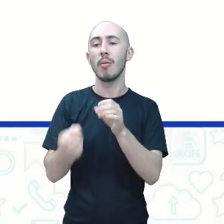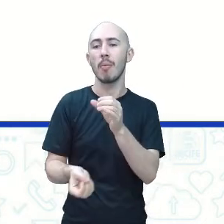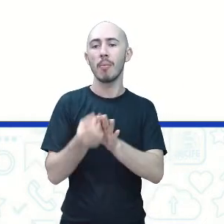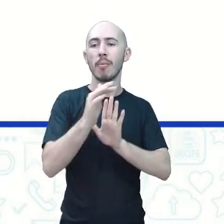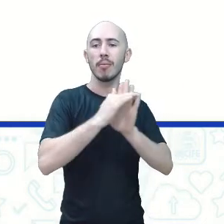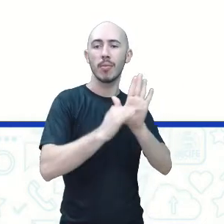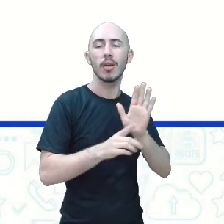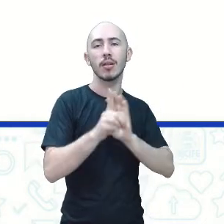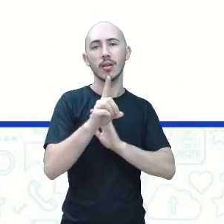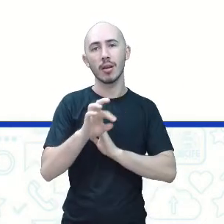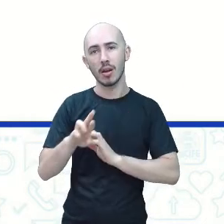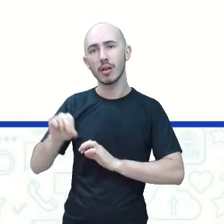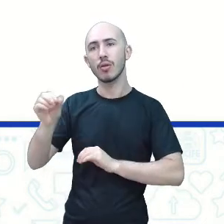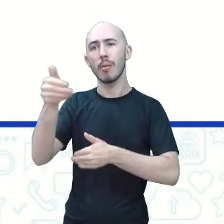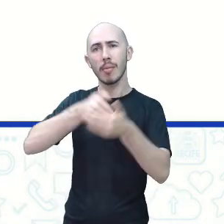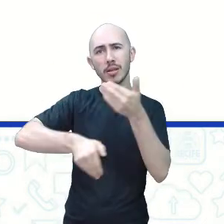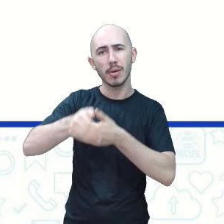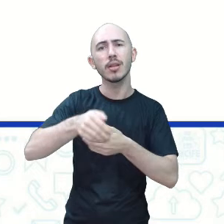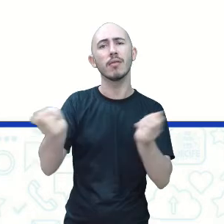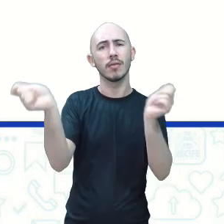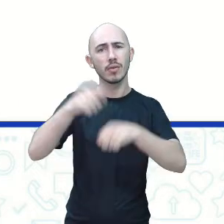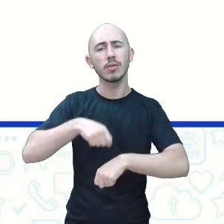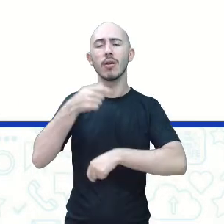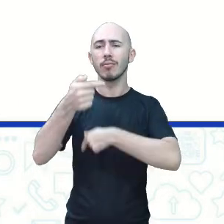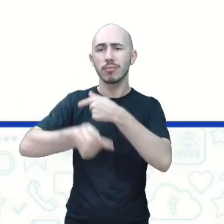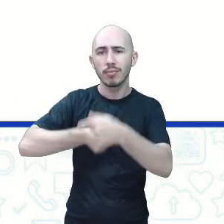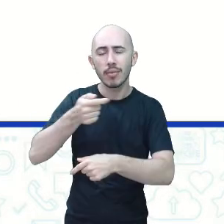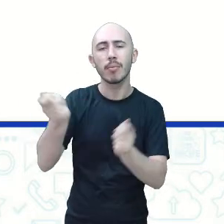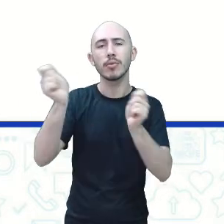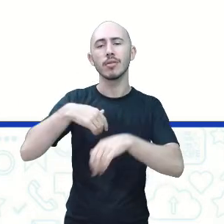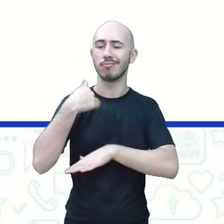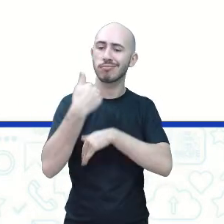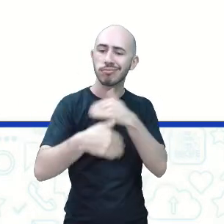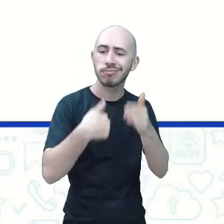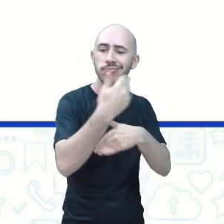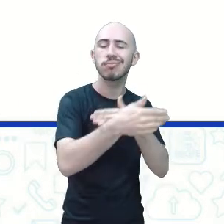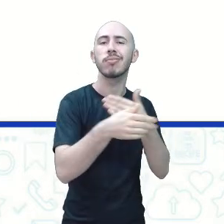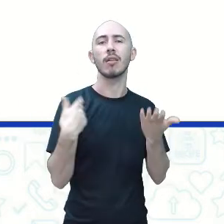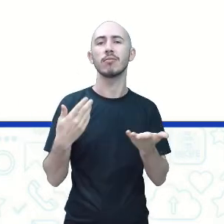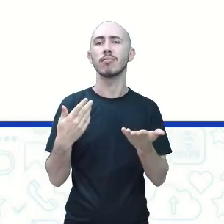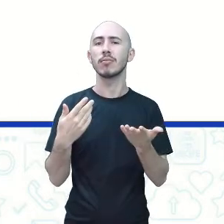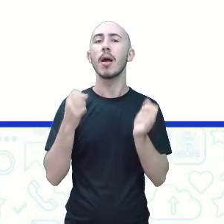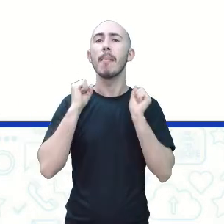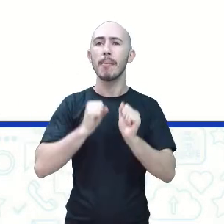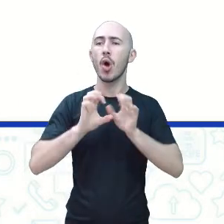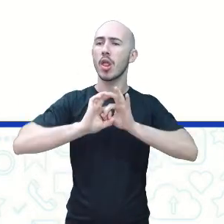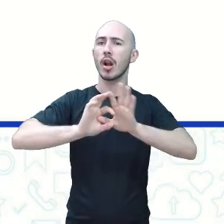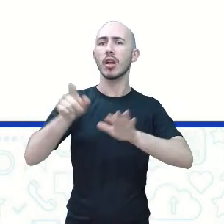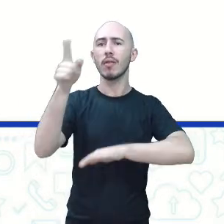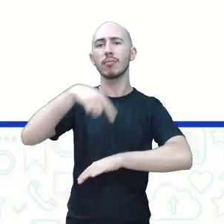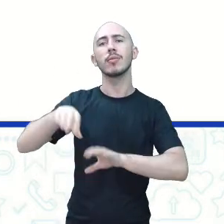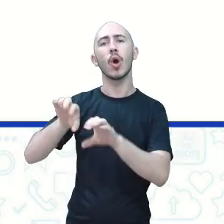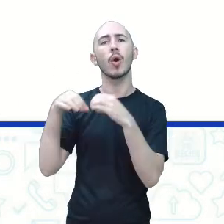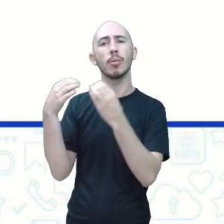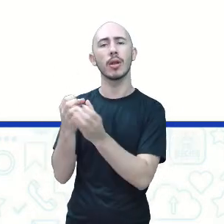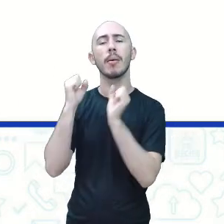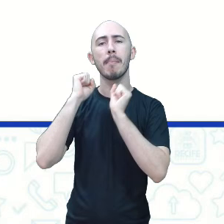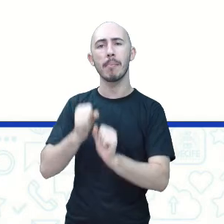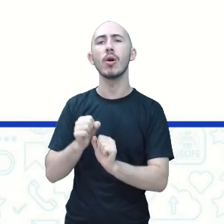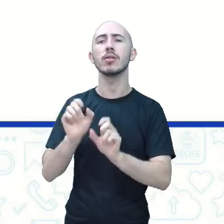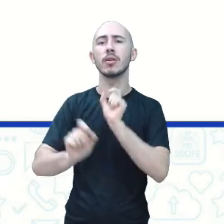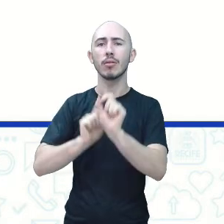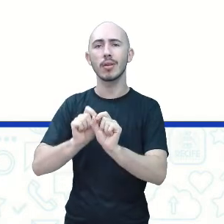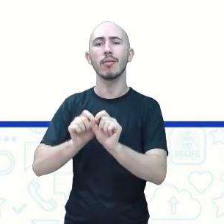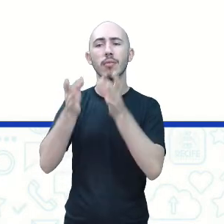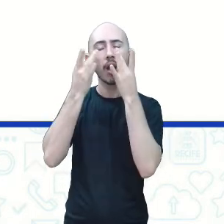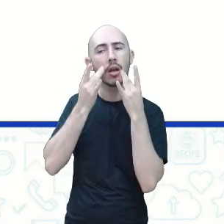é um instrumento eficaz, possibilitando este desenvolvimento e está à disposição da comunidade, para que esta possa ser